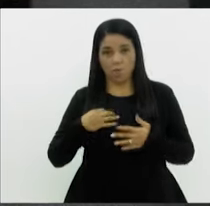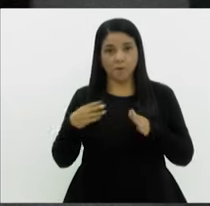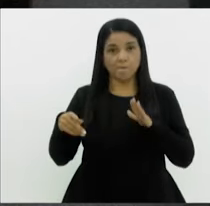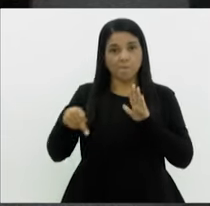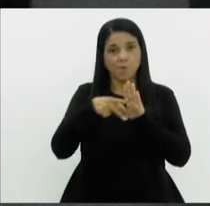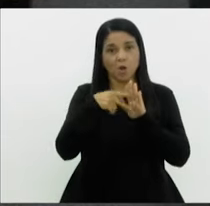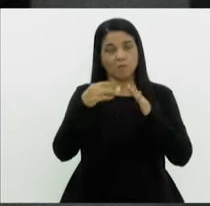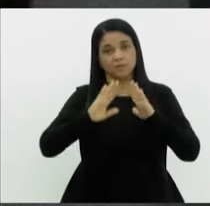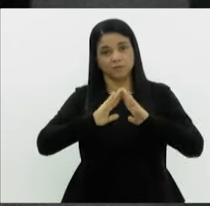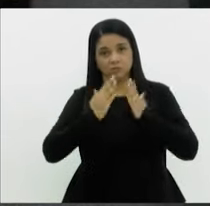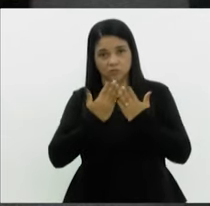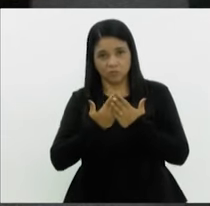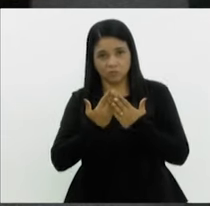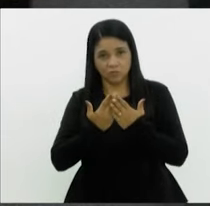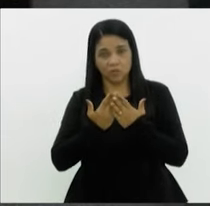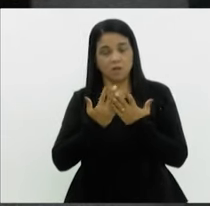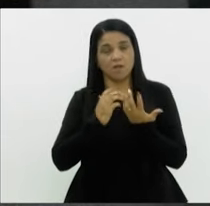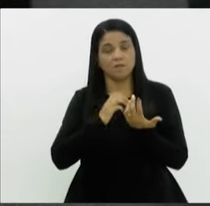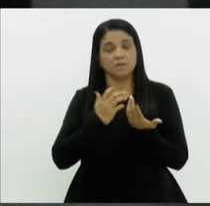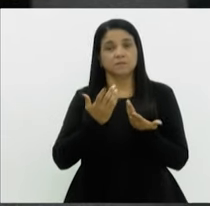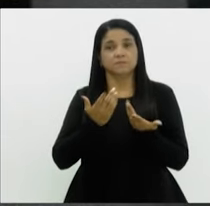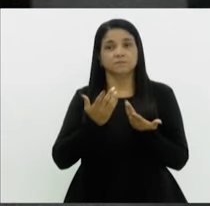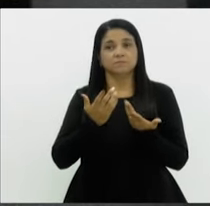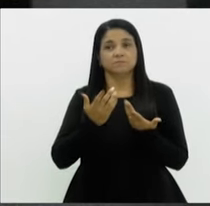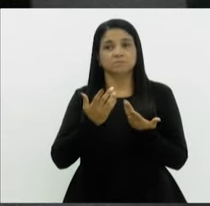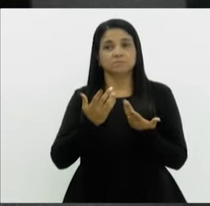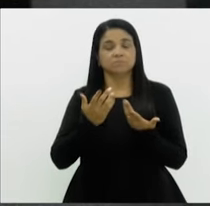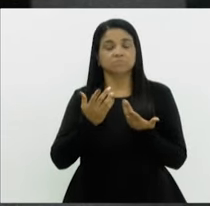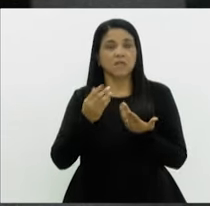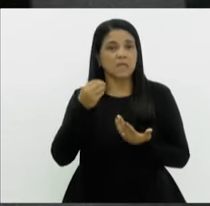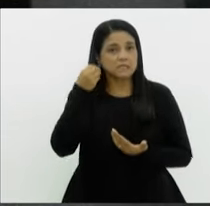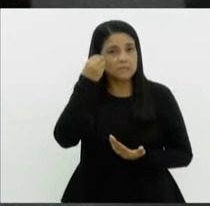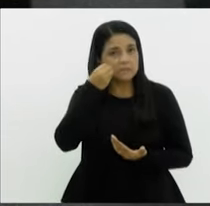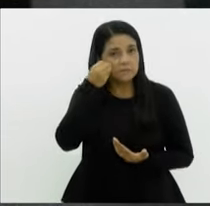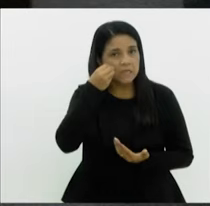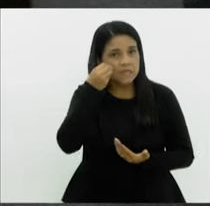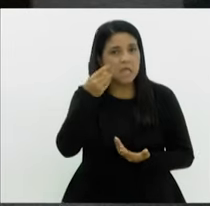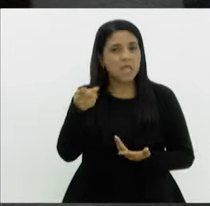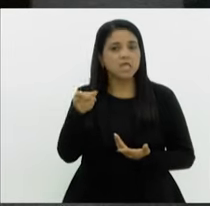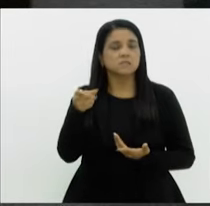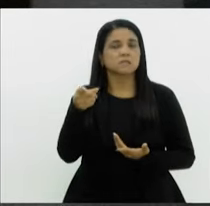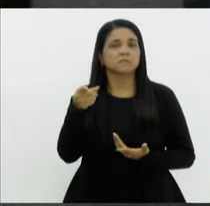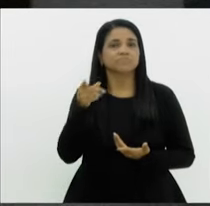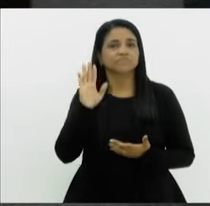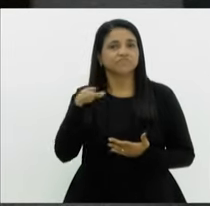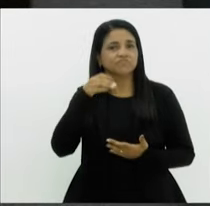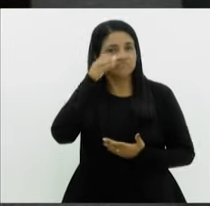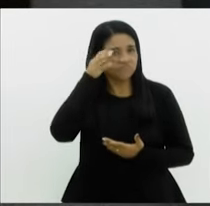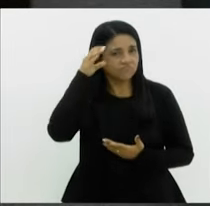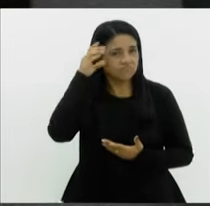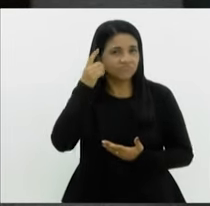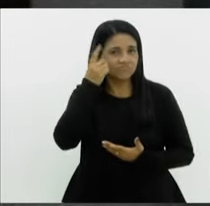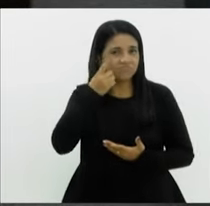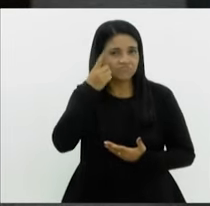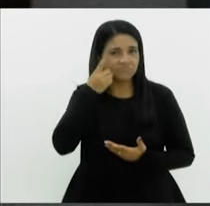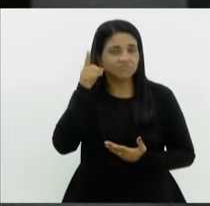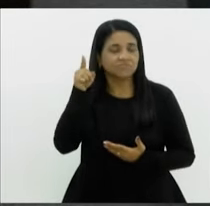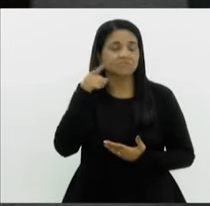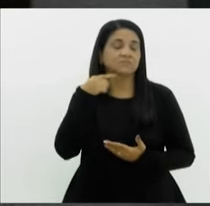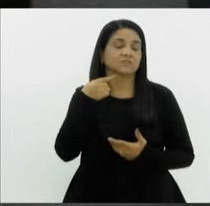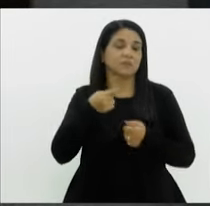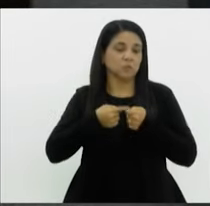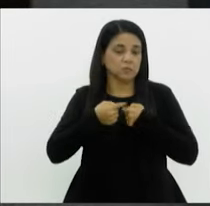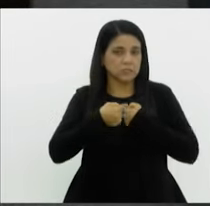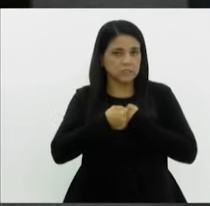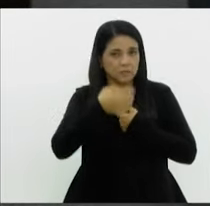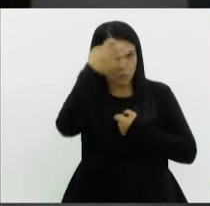uniforme adaptado. Essa experiência, inclusive, a deputada Célia se baseia numa experiência do seu município, onde isso